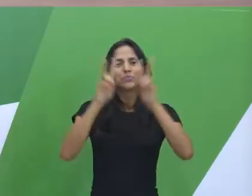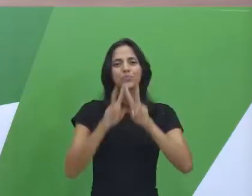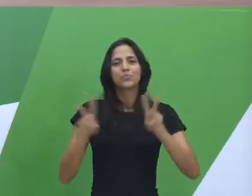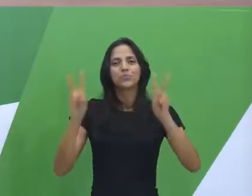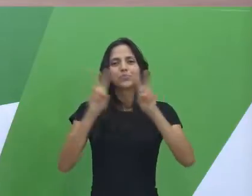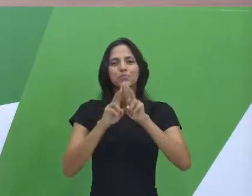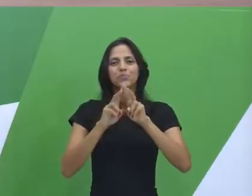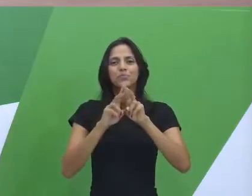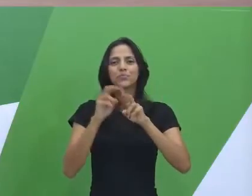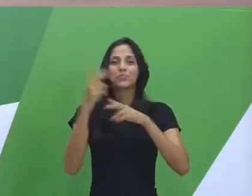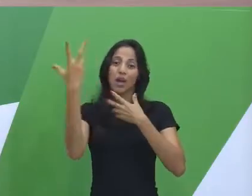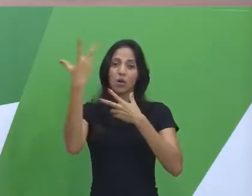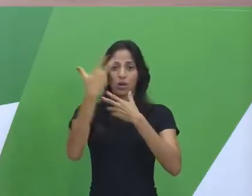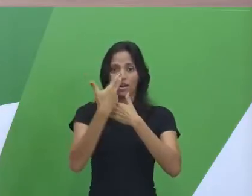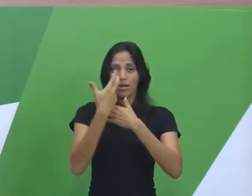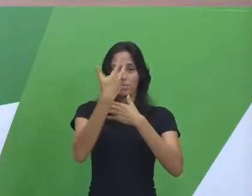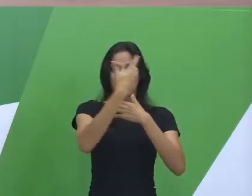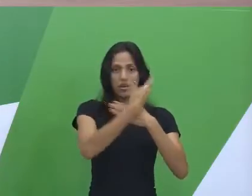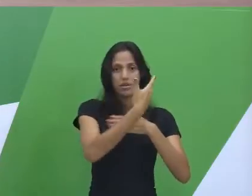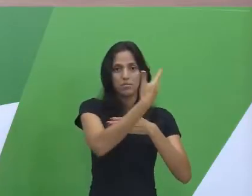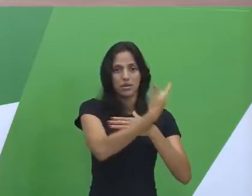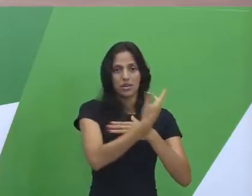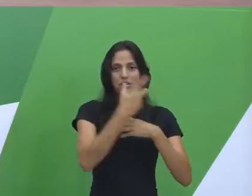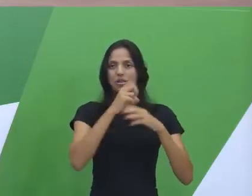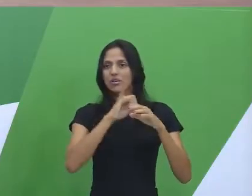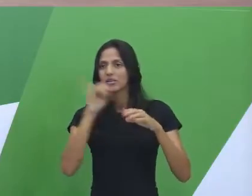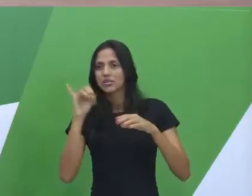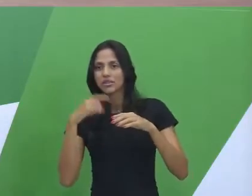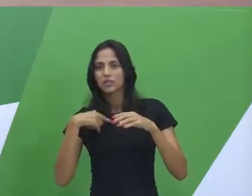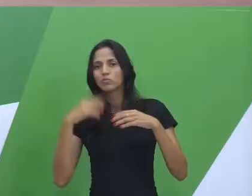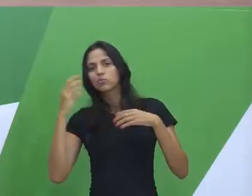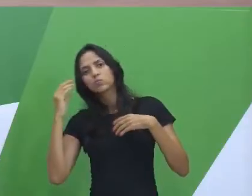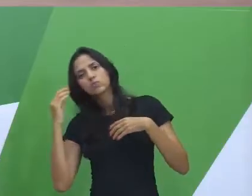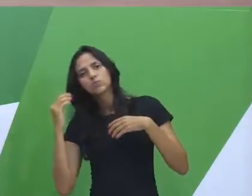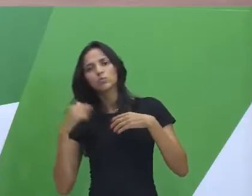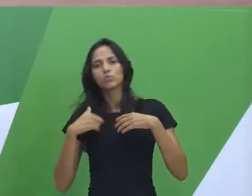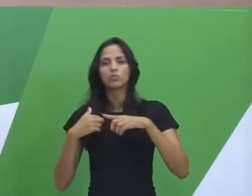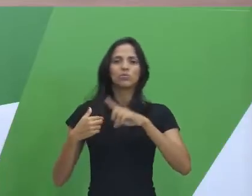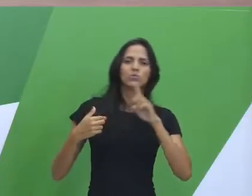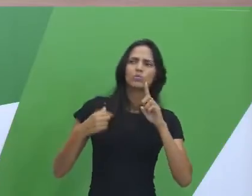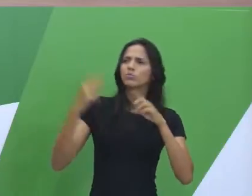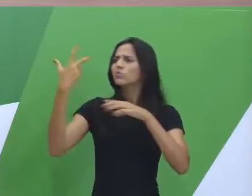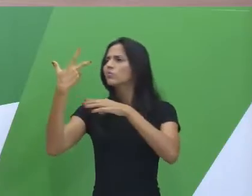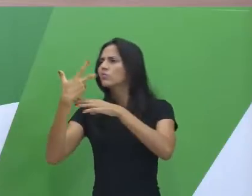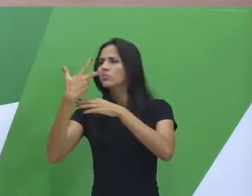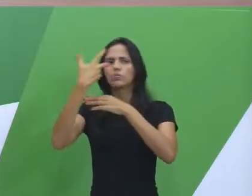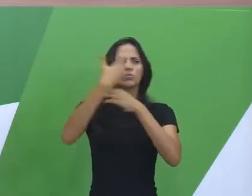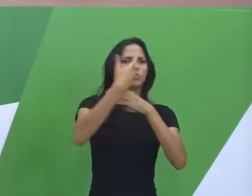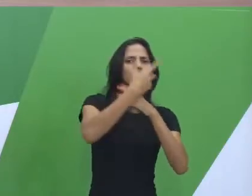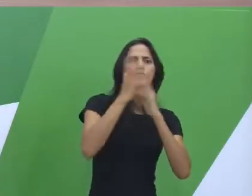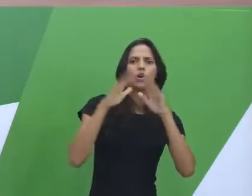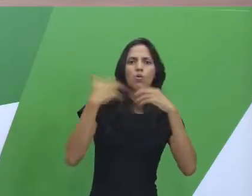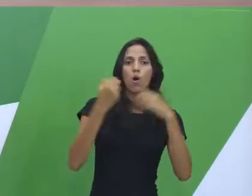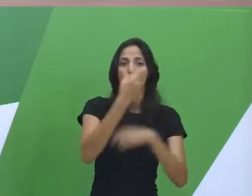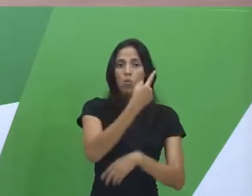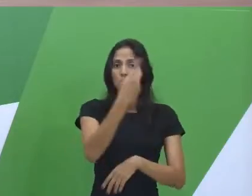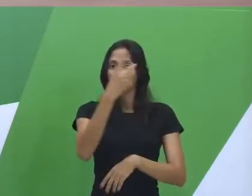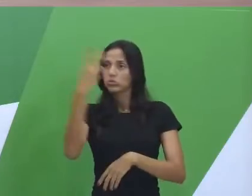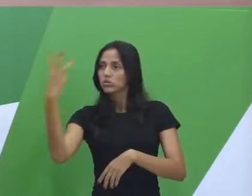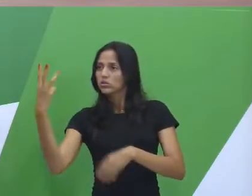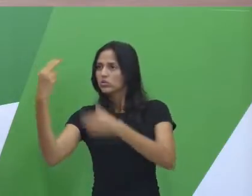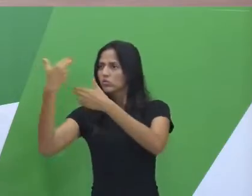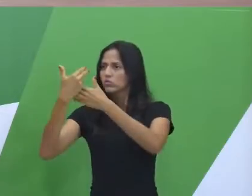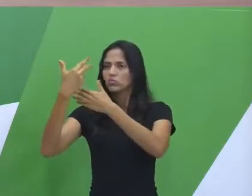3 câmeras móveis. Qualquer movimento que eu faça, eu tenho que saber para que câmera eu tenho que olhar. Portanto, eu tenho que